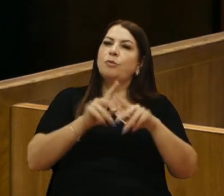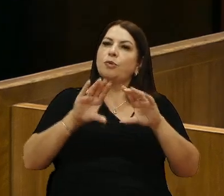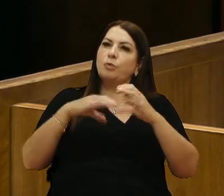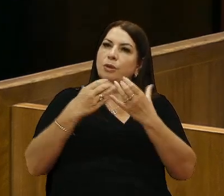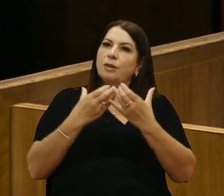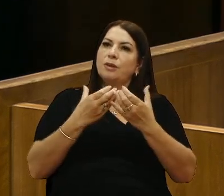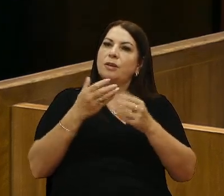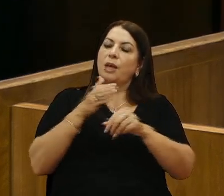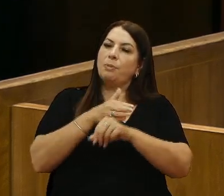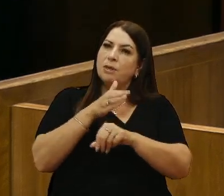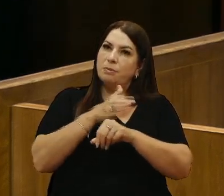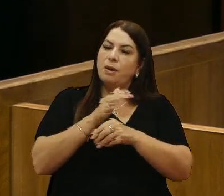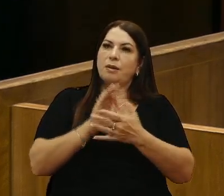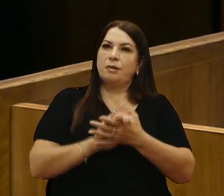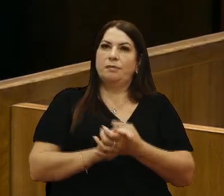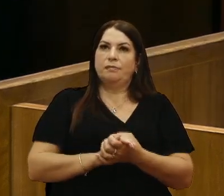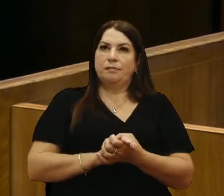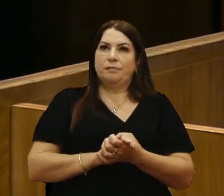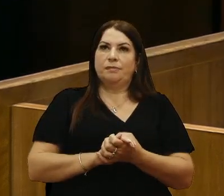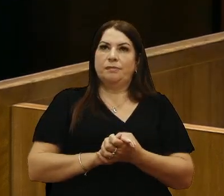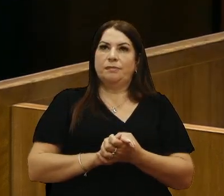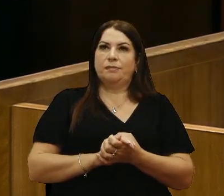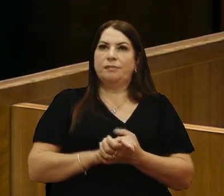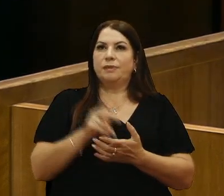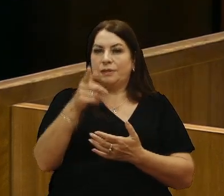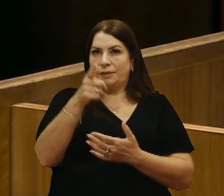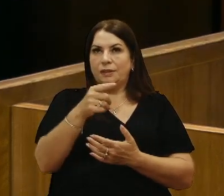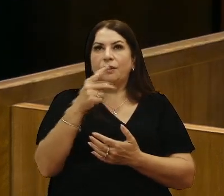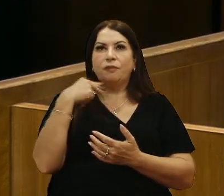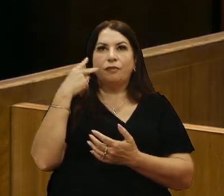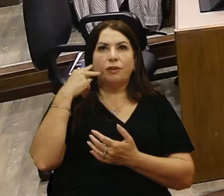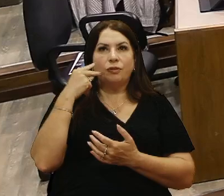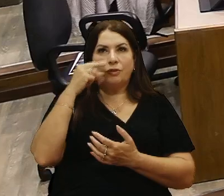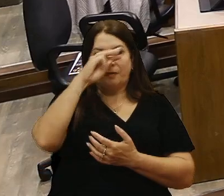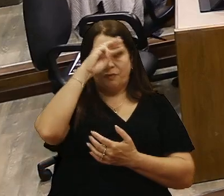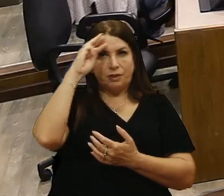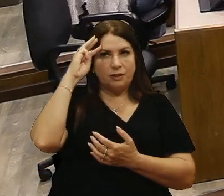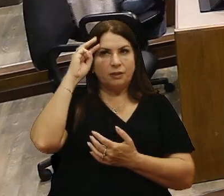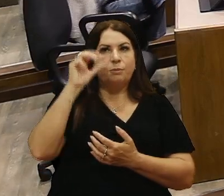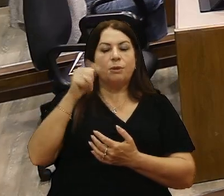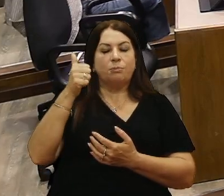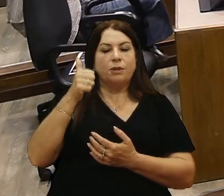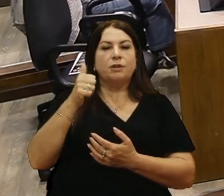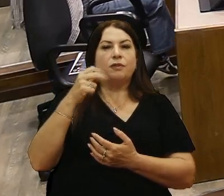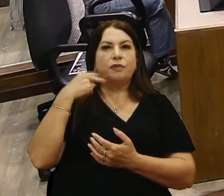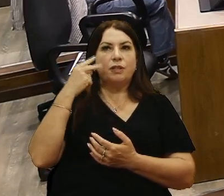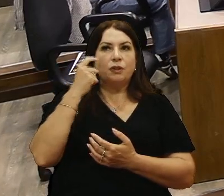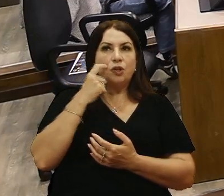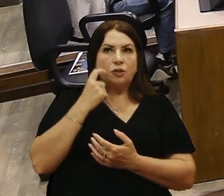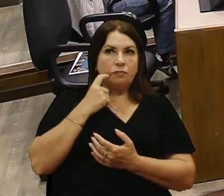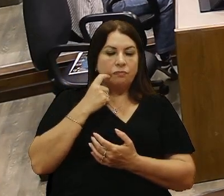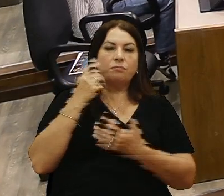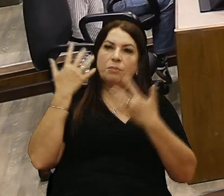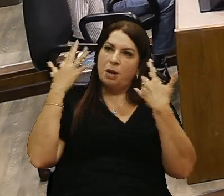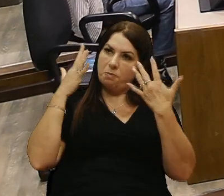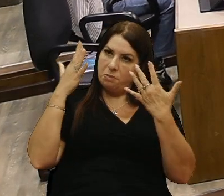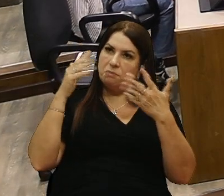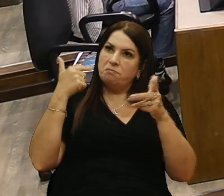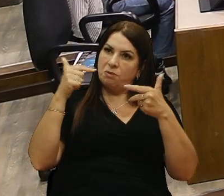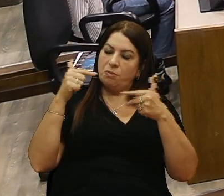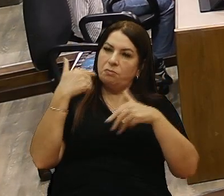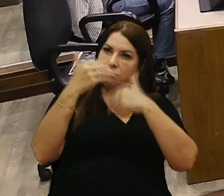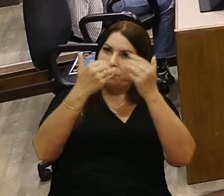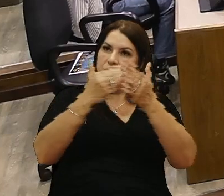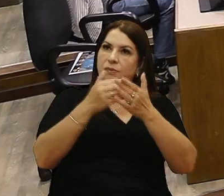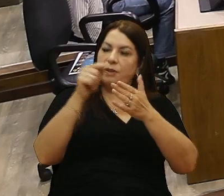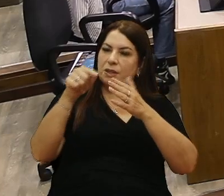para participar dessas atrações. Sua parte, vereador Valim. Primeiramente, vereador Wagner Petrini, parabéns pelo trabalho desenvolvido